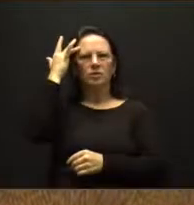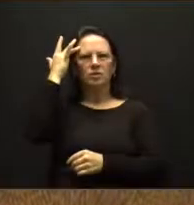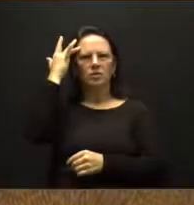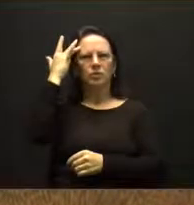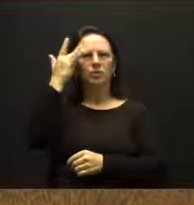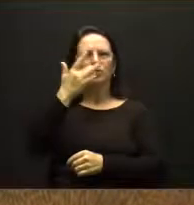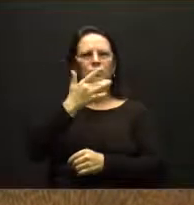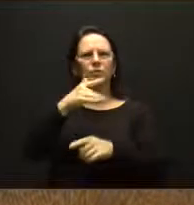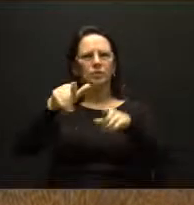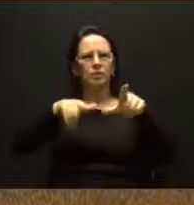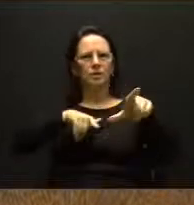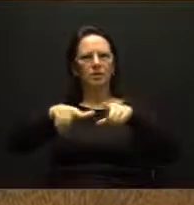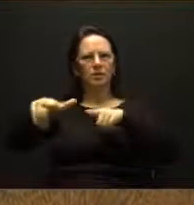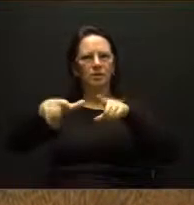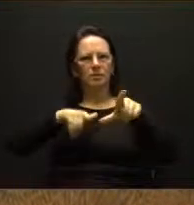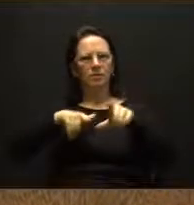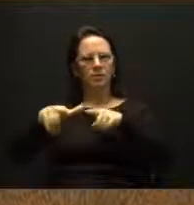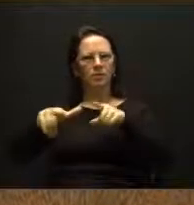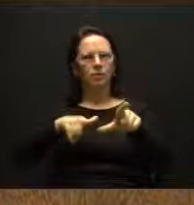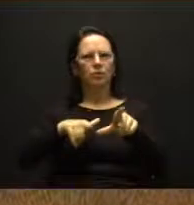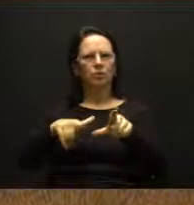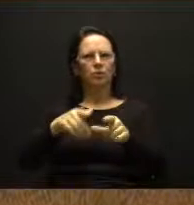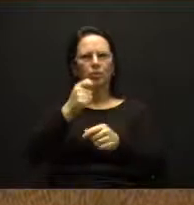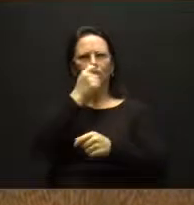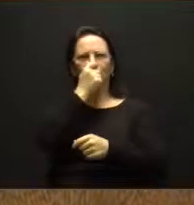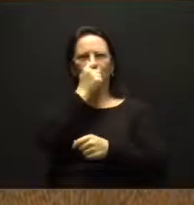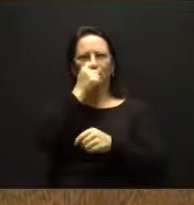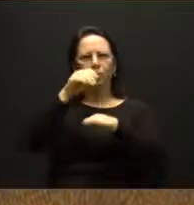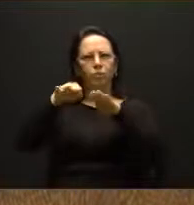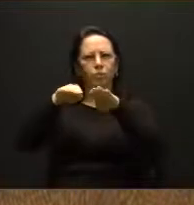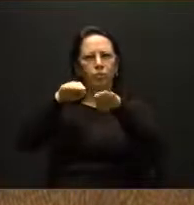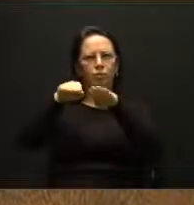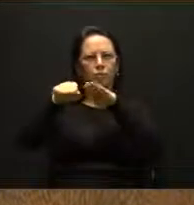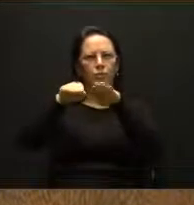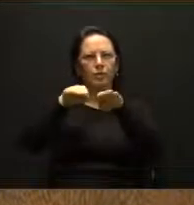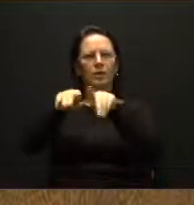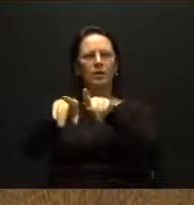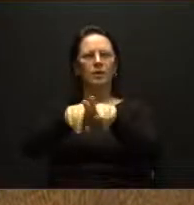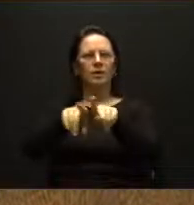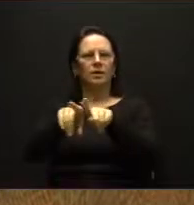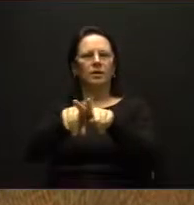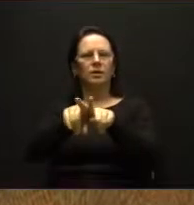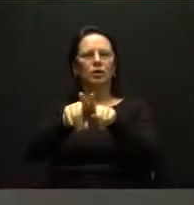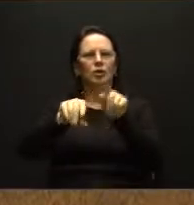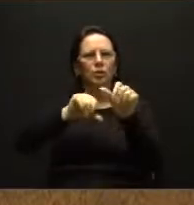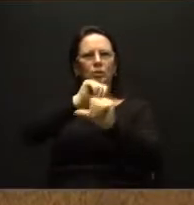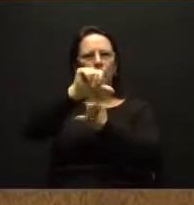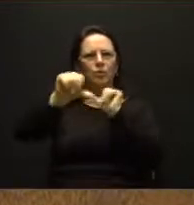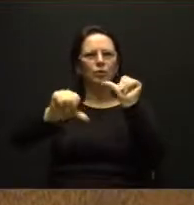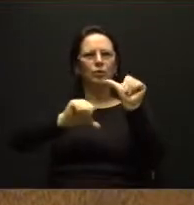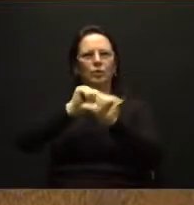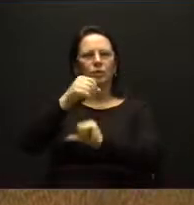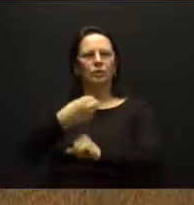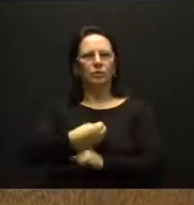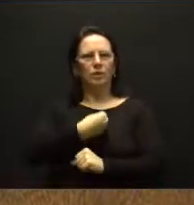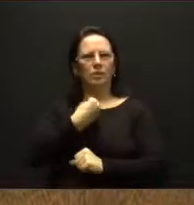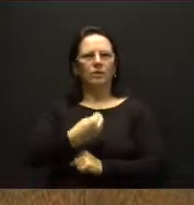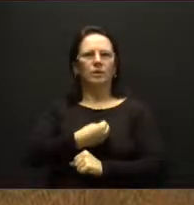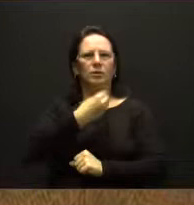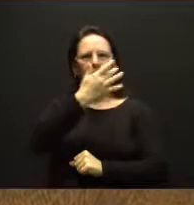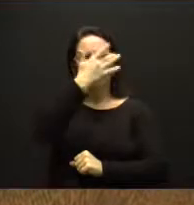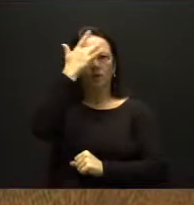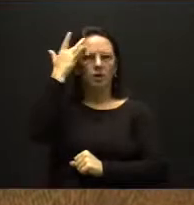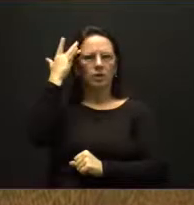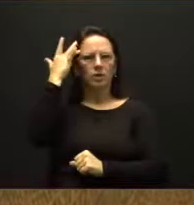em nossas rodovias principalmente em épocas de safra mudando a rotina de todos necessitando por isso